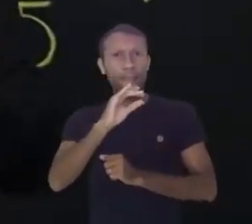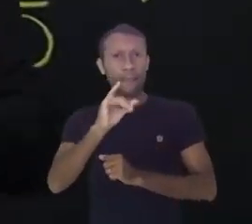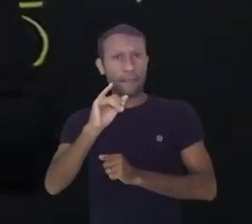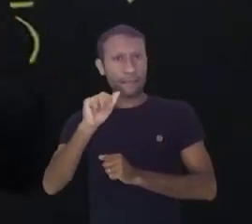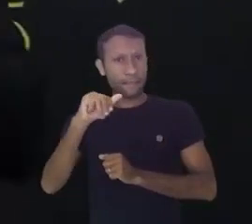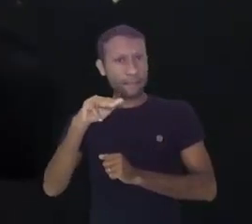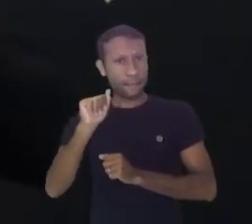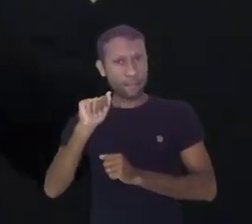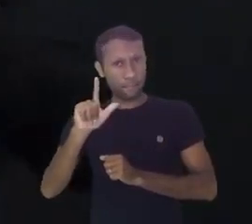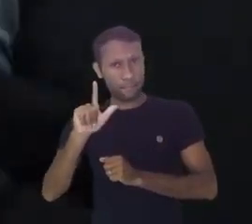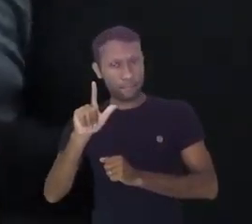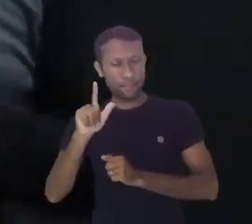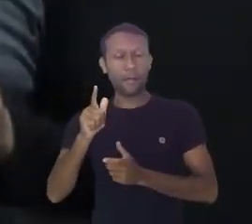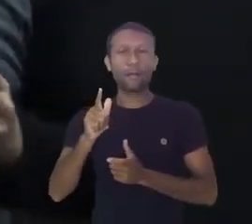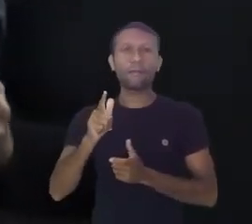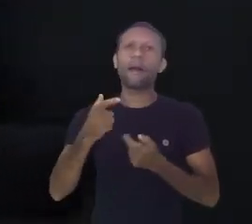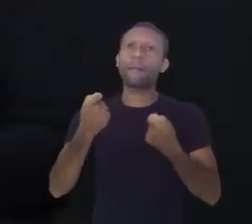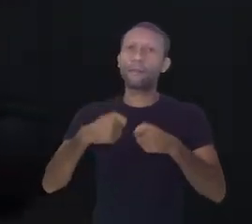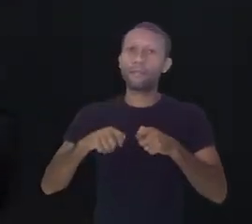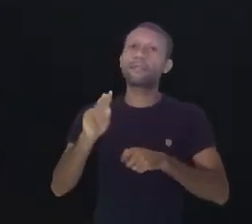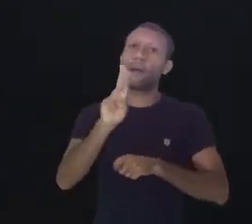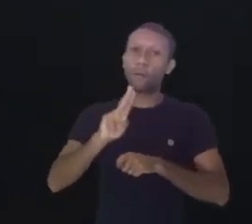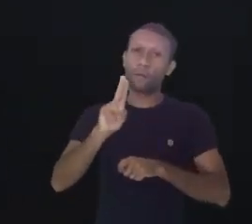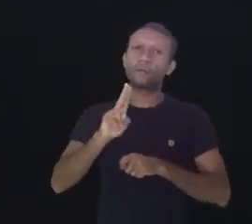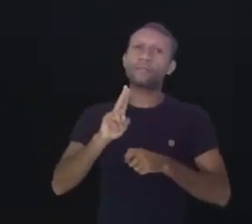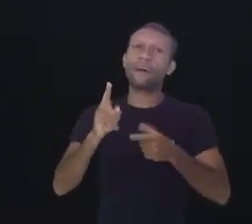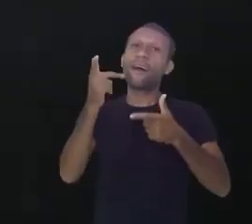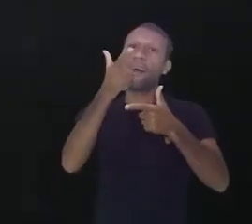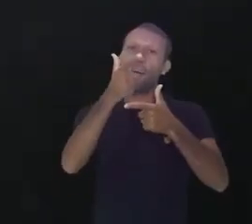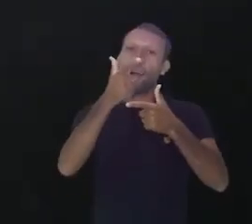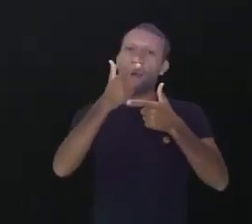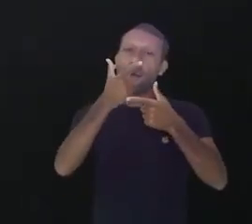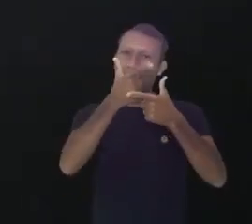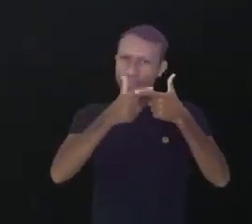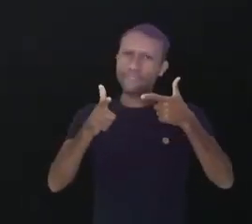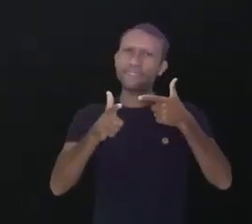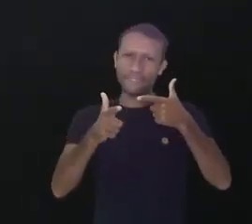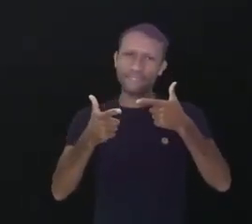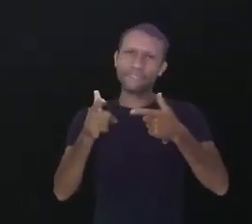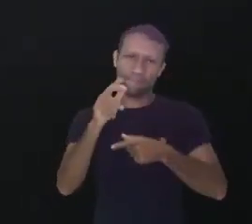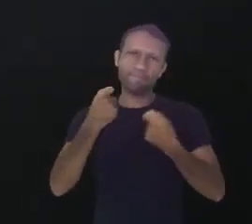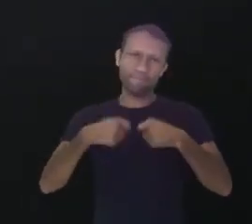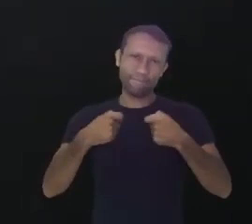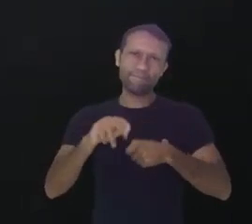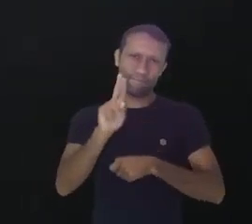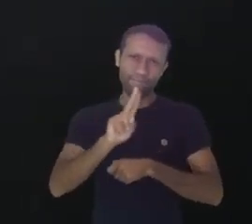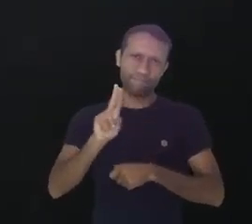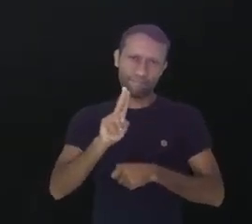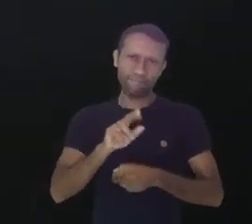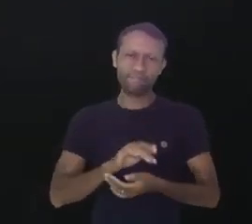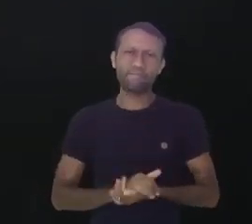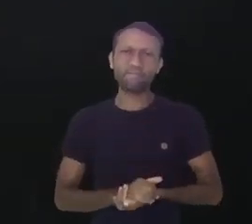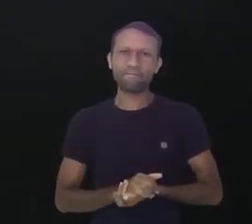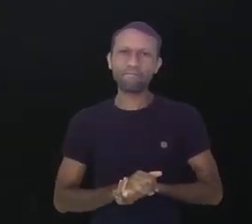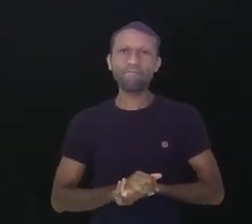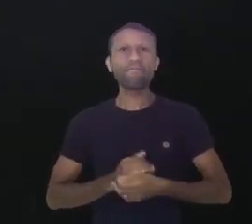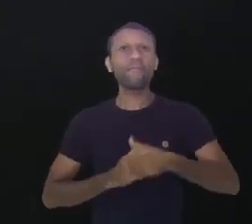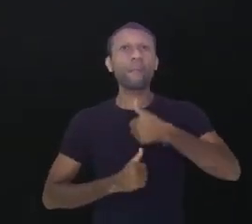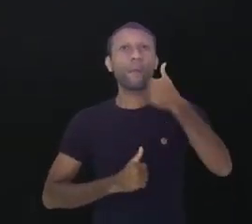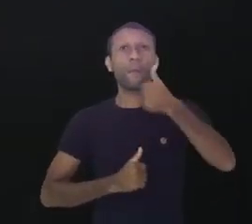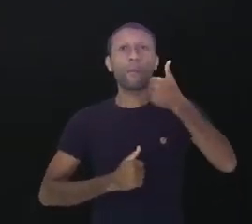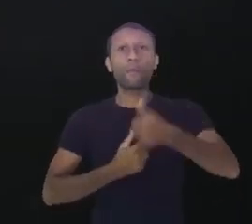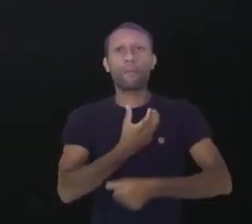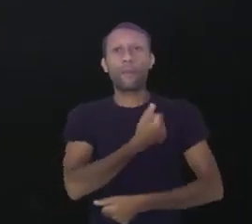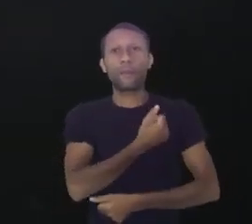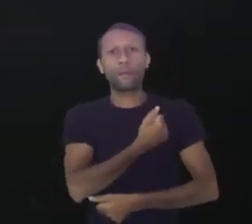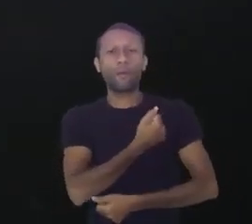vai utilizar a operação matemática da divisão. Então, repare aqui comigo. O nosso primeiro número aqui